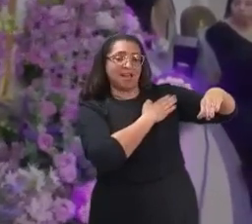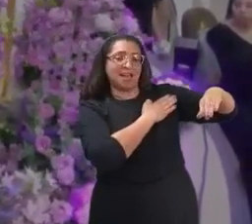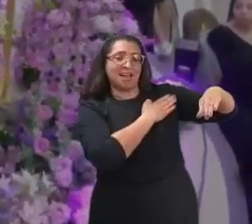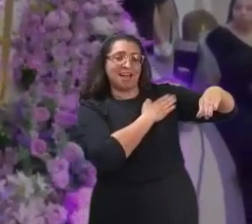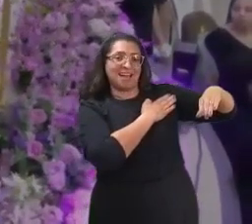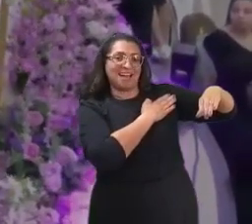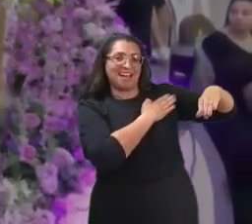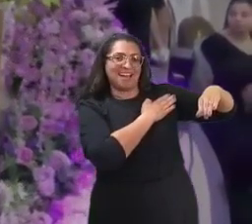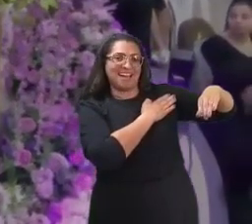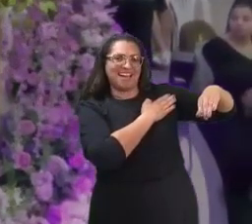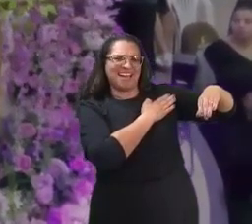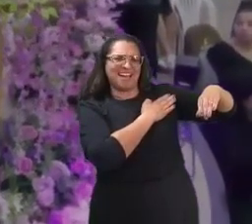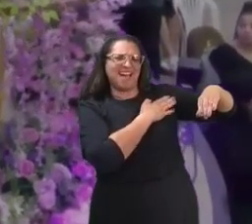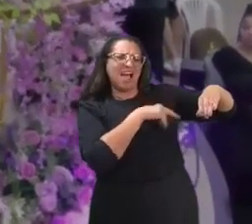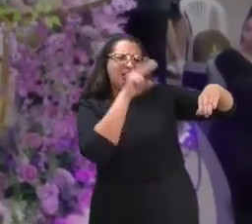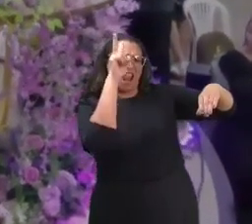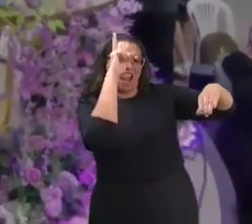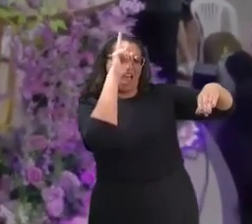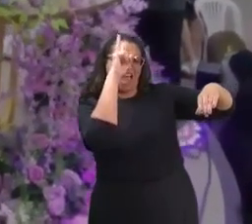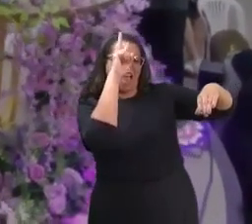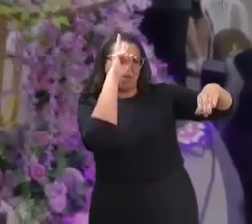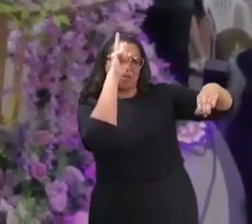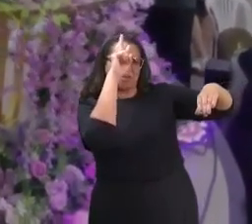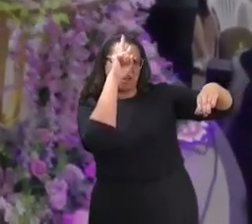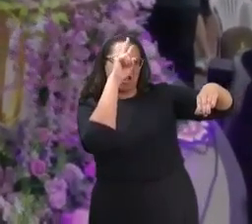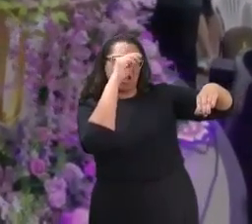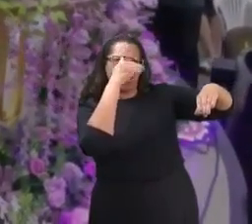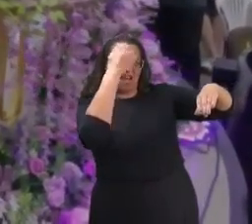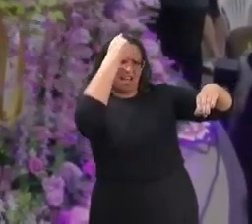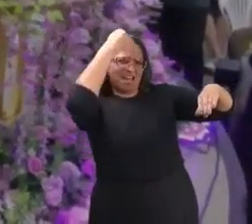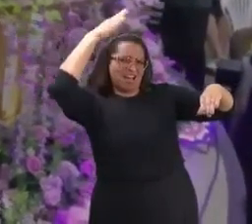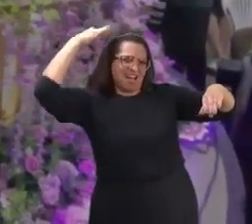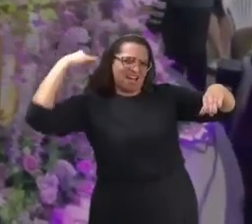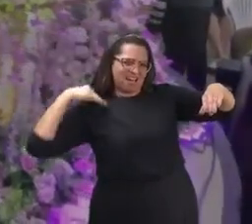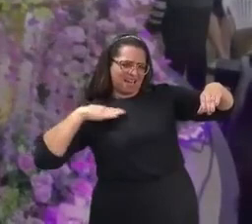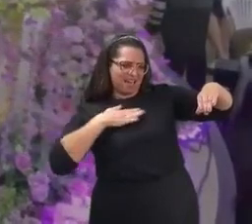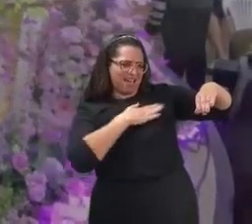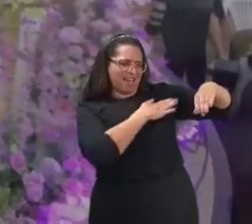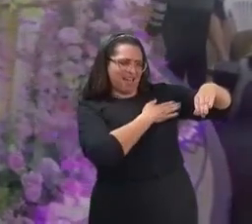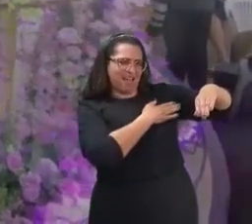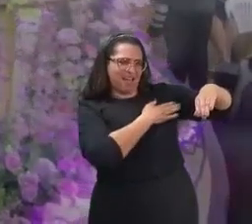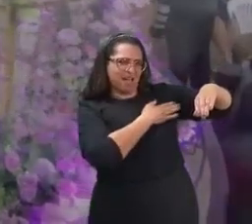É a pior. Essa é cheia de demônio, era. Mas é um